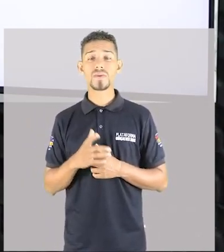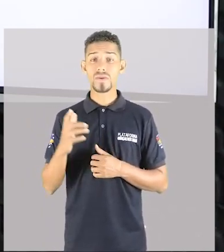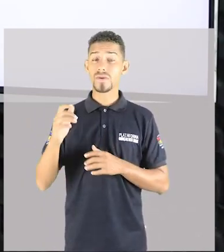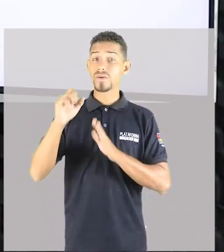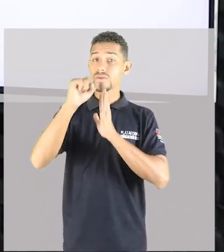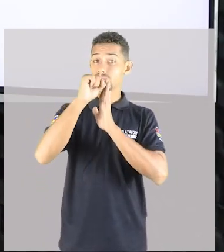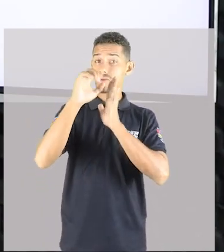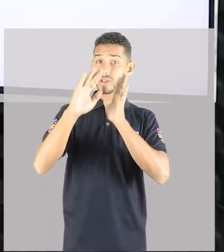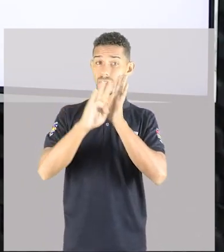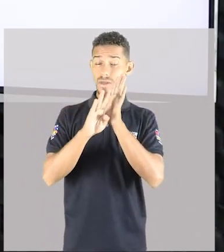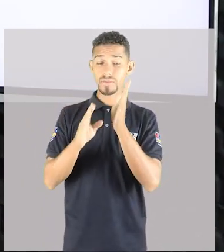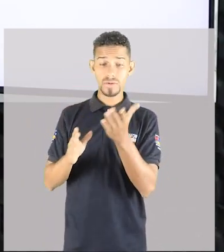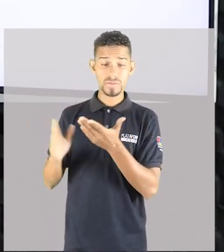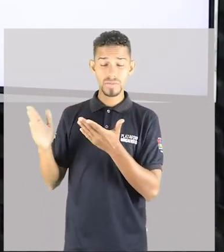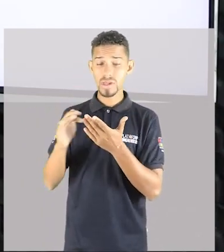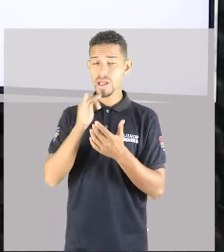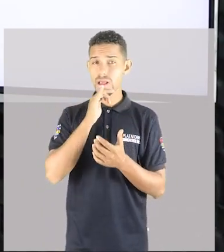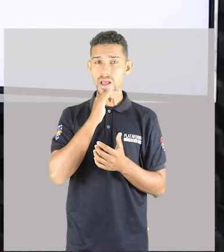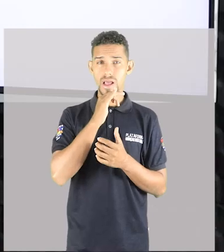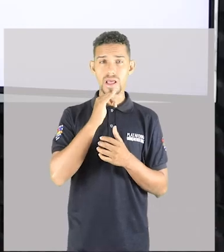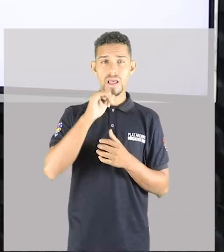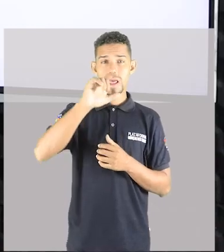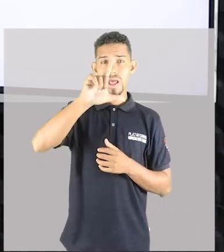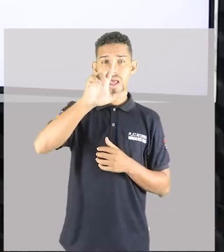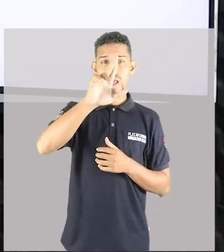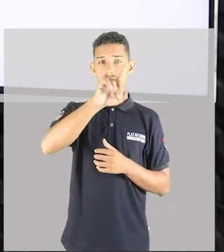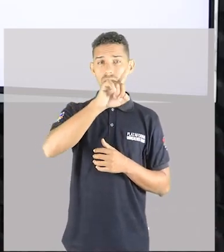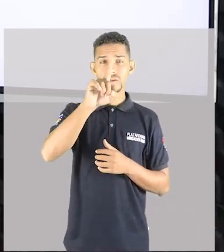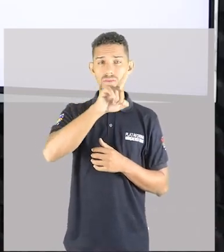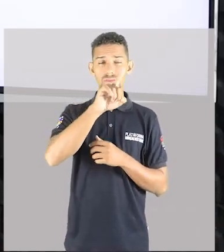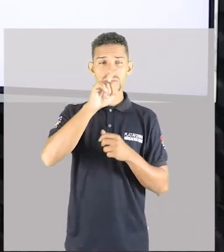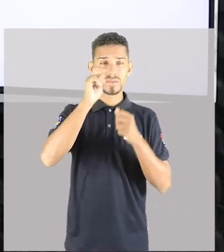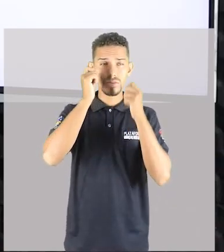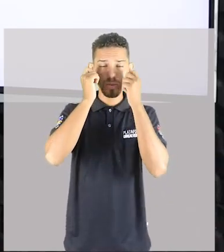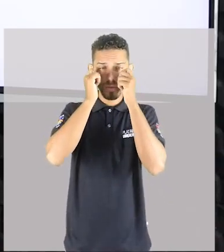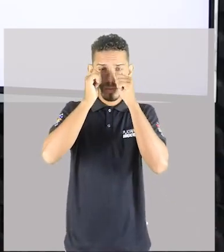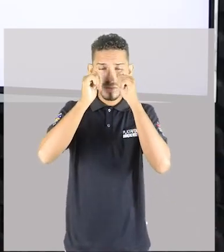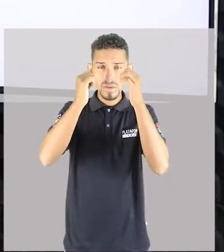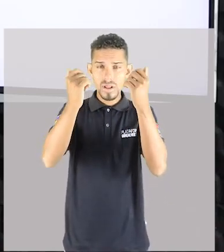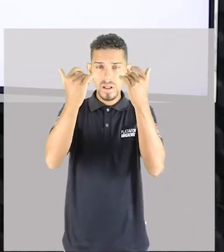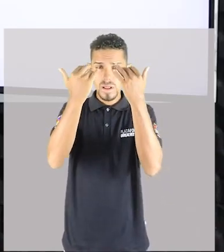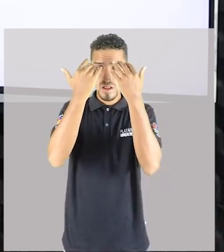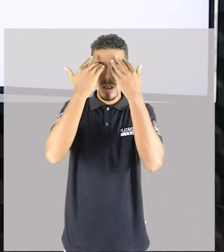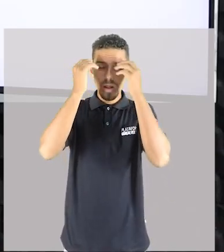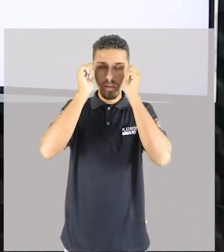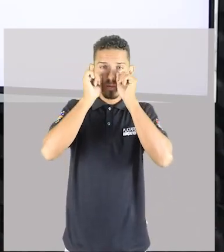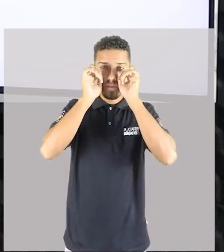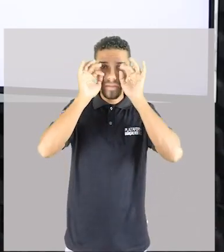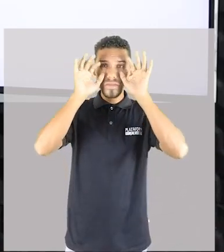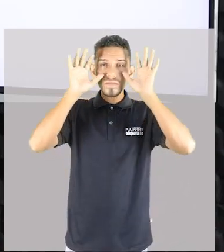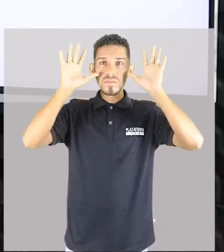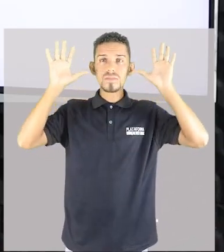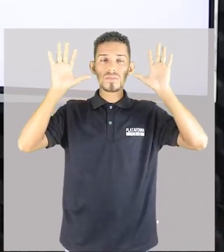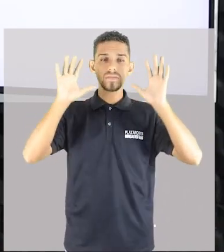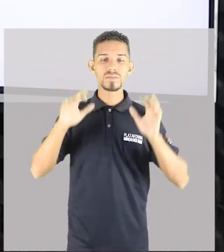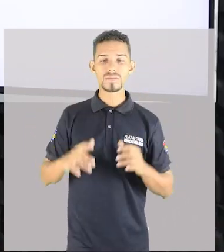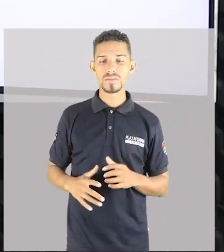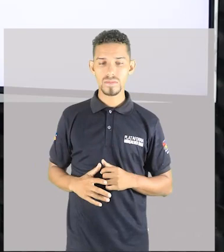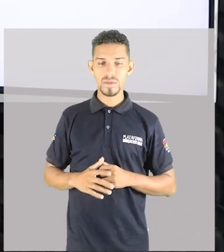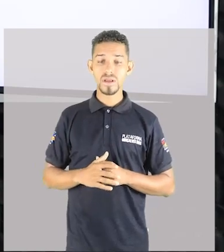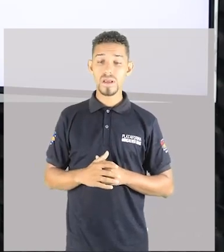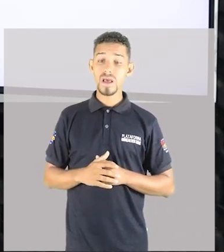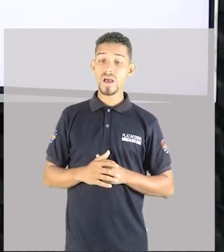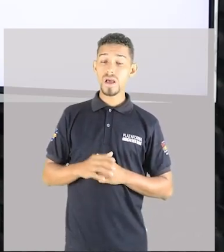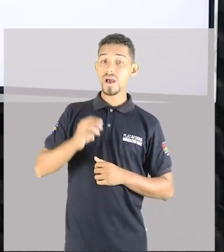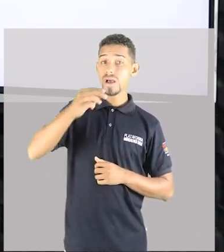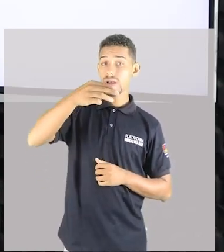Certo? É uma lente que, quando a luz entra, ela espalha os raios de luz. Então, a miopia é corrigida com